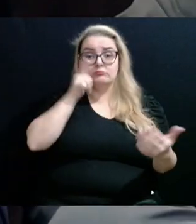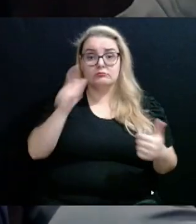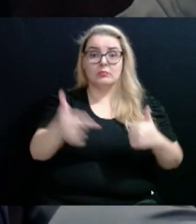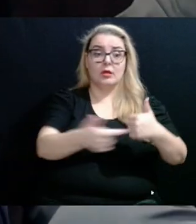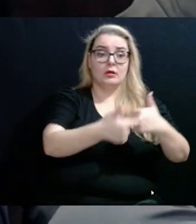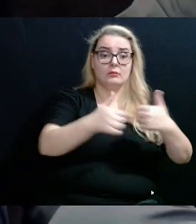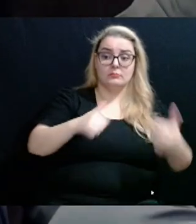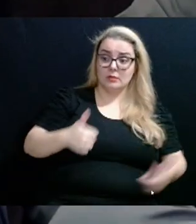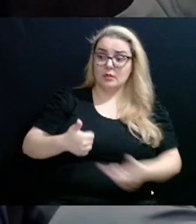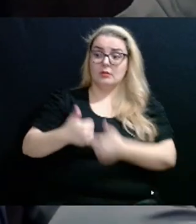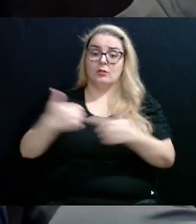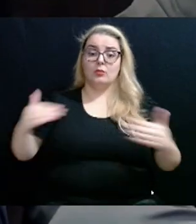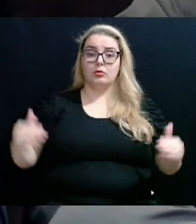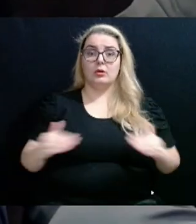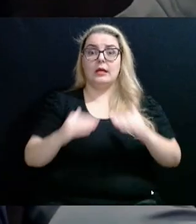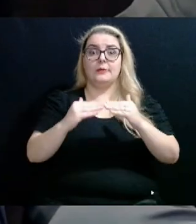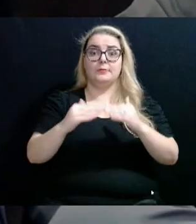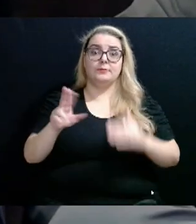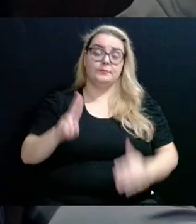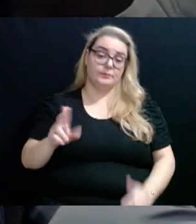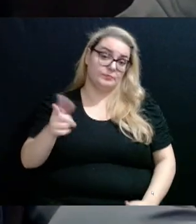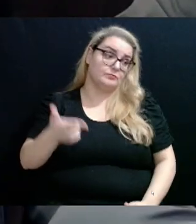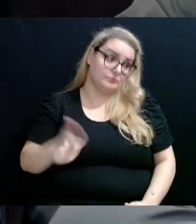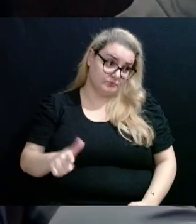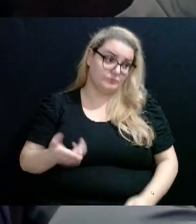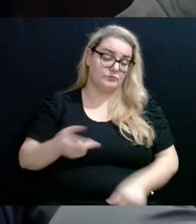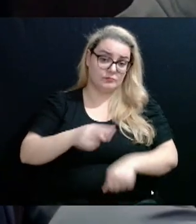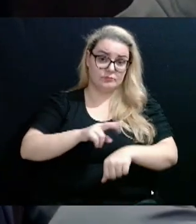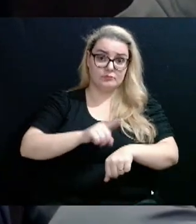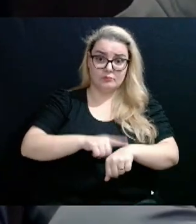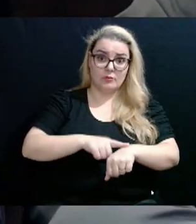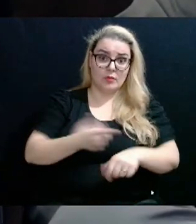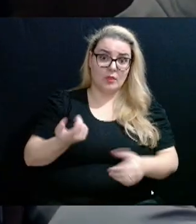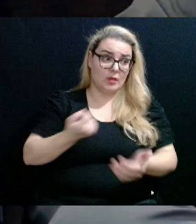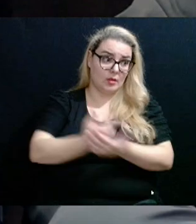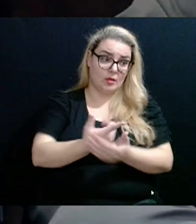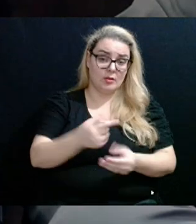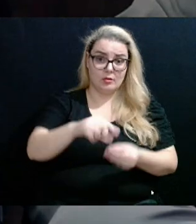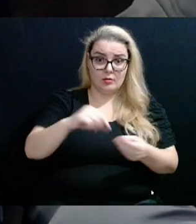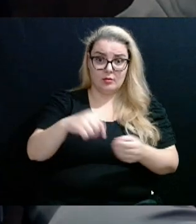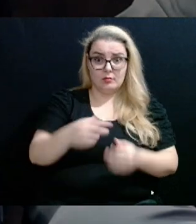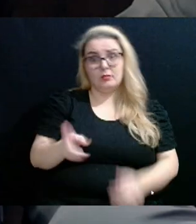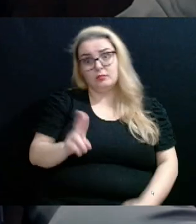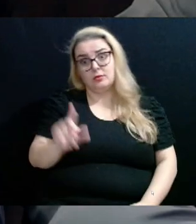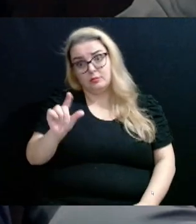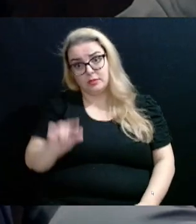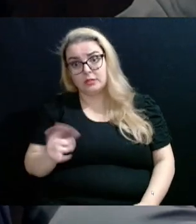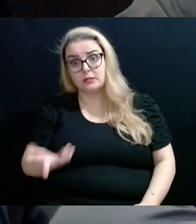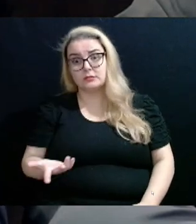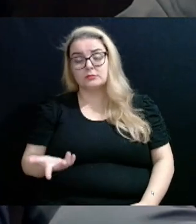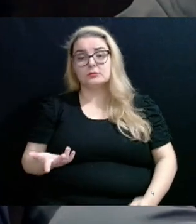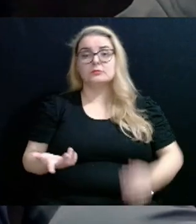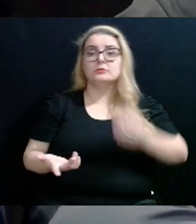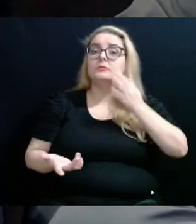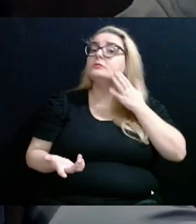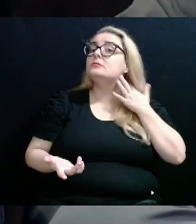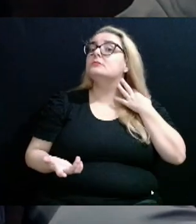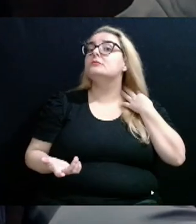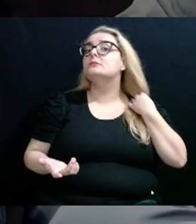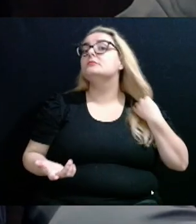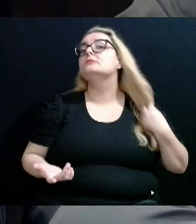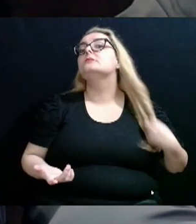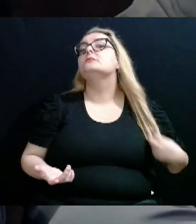otimizar demais as compras de pacotinho, né? Uhum. Você não precisa ter 500 figurinhas a mais do que